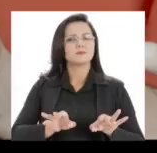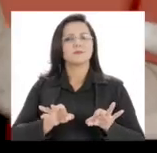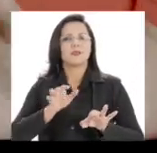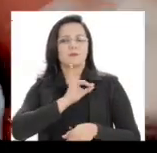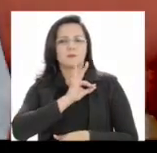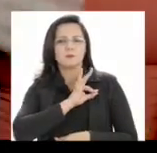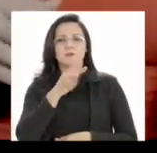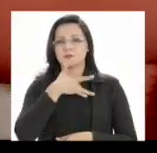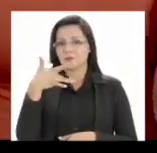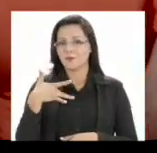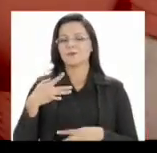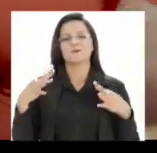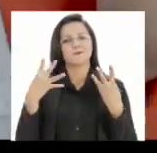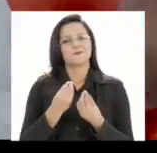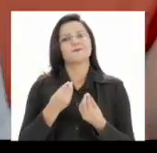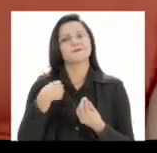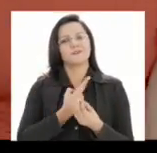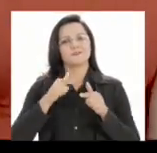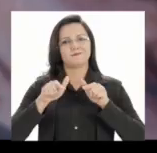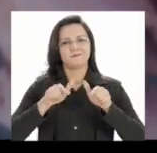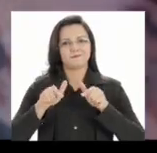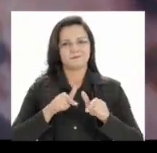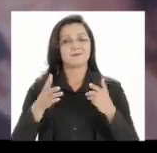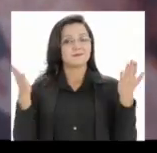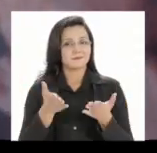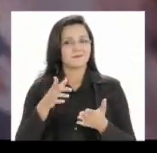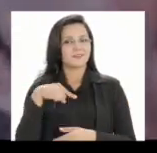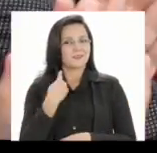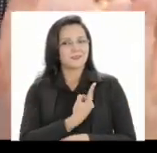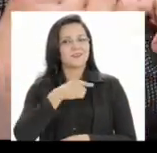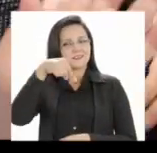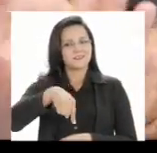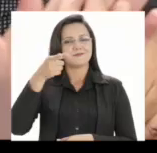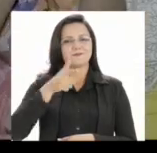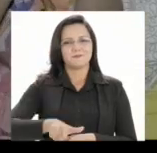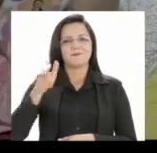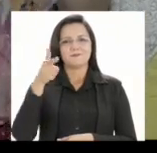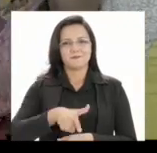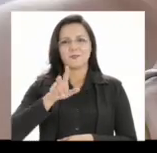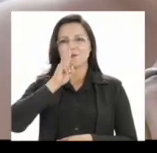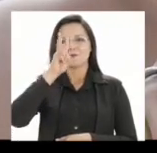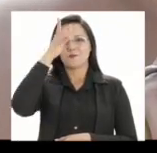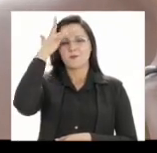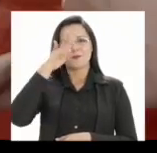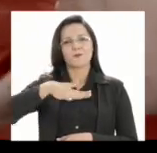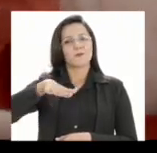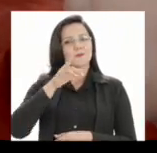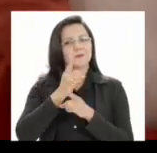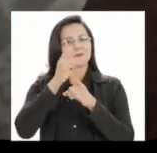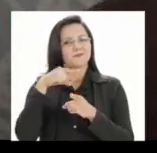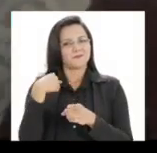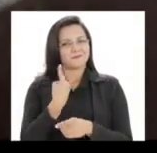da delegacia, da unidade de saúde, é o que vamos trabalhar. Agora é nós, olha nós aí de novo, a força